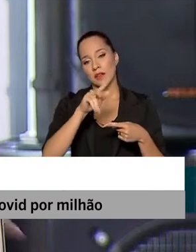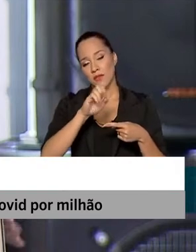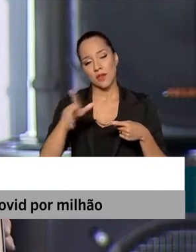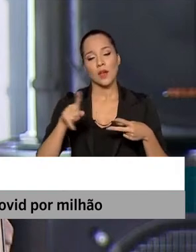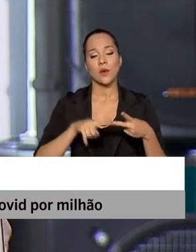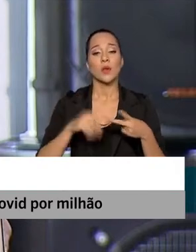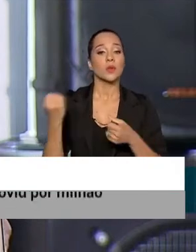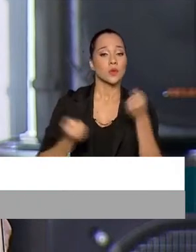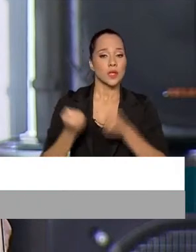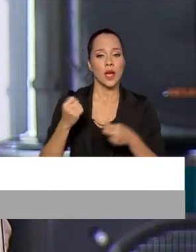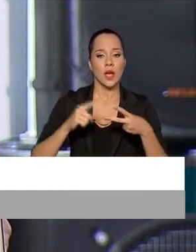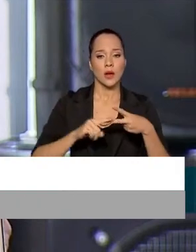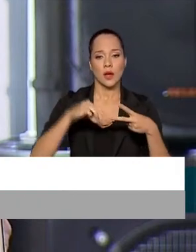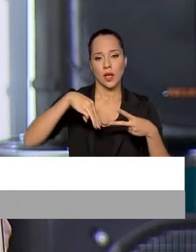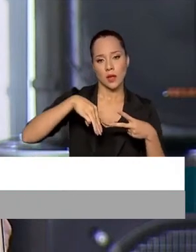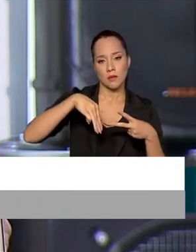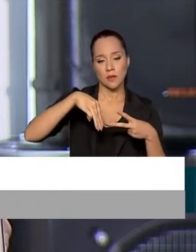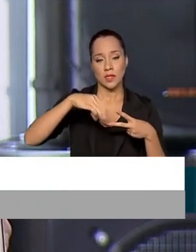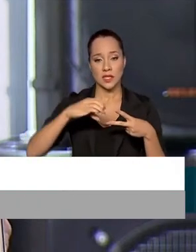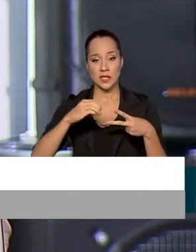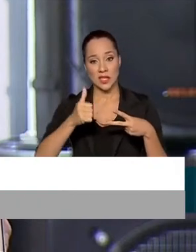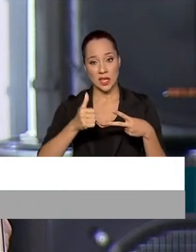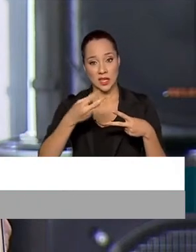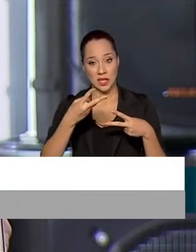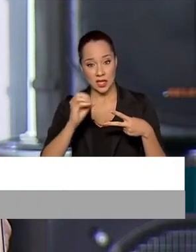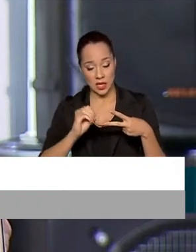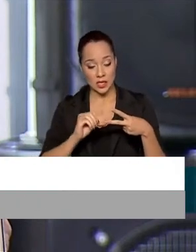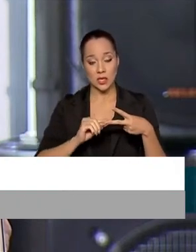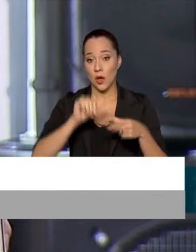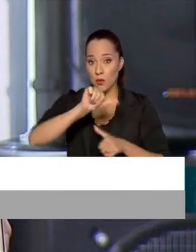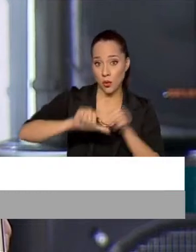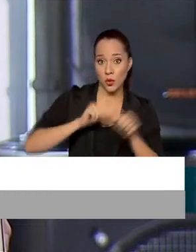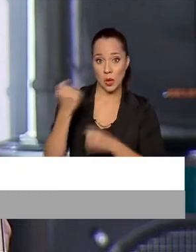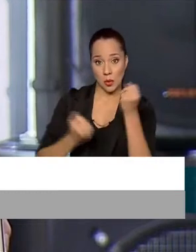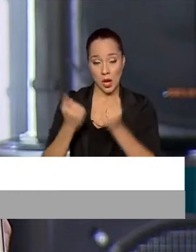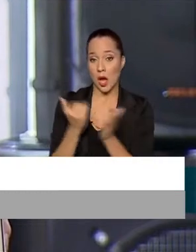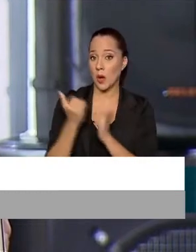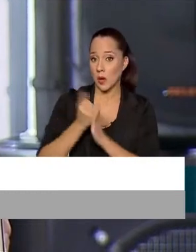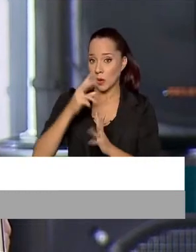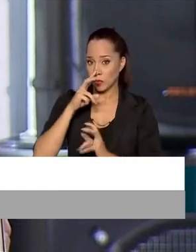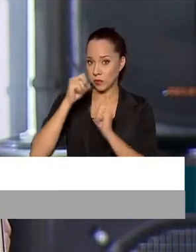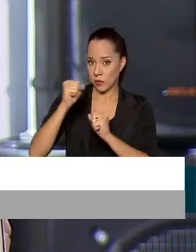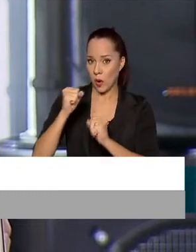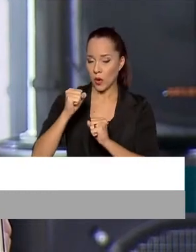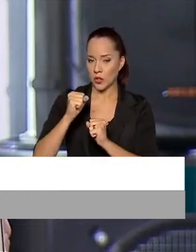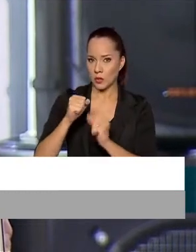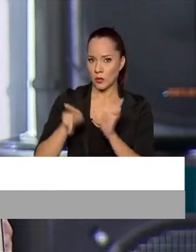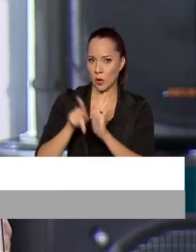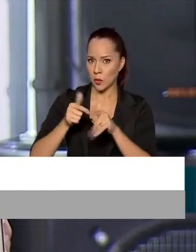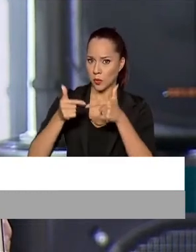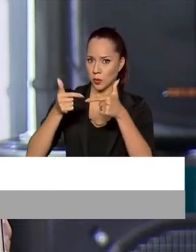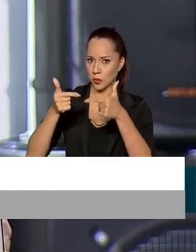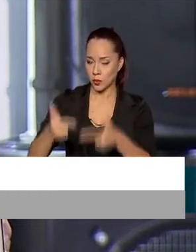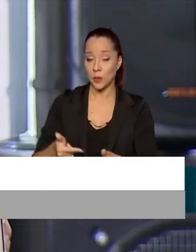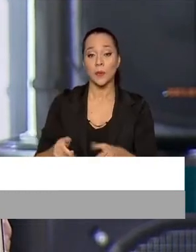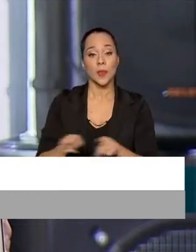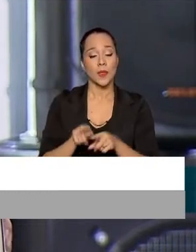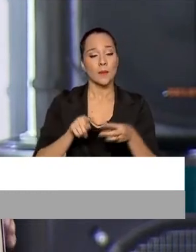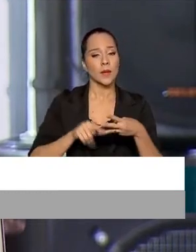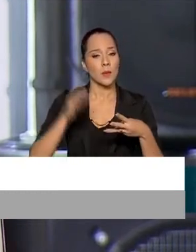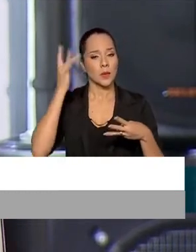viaturas M113 por viaturas de combate, blindadas de combate de infantaria e da